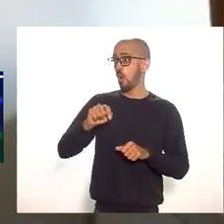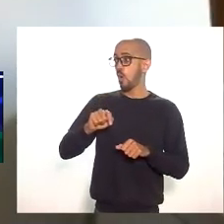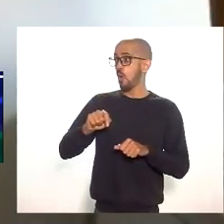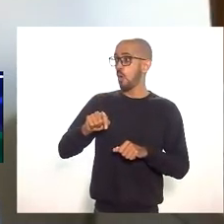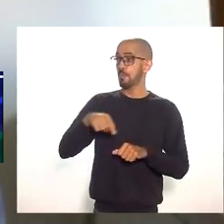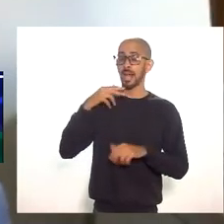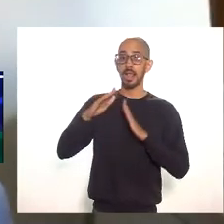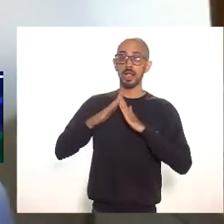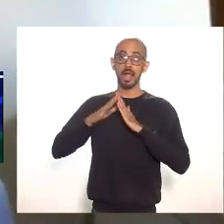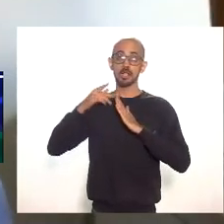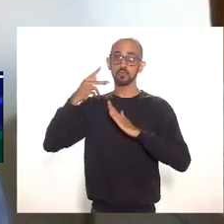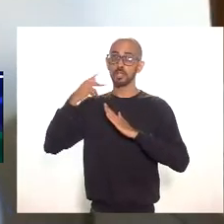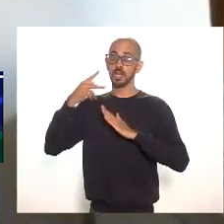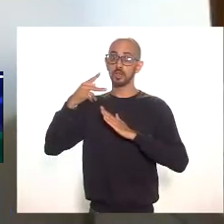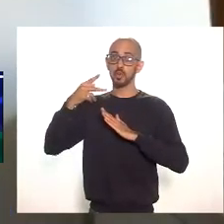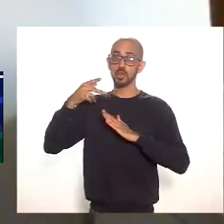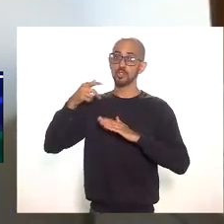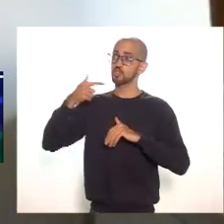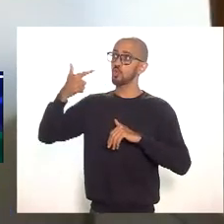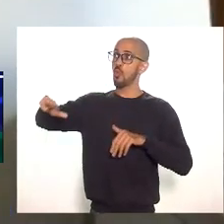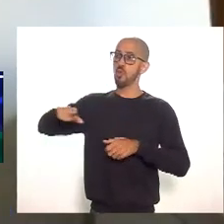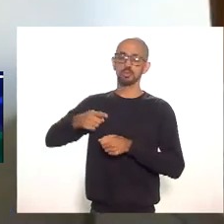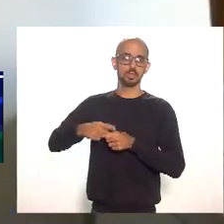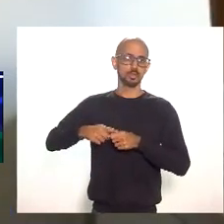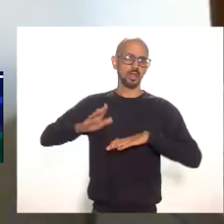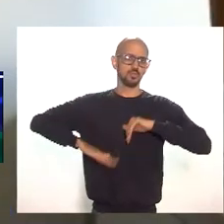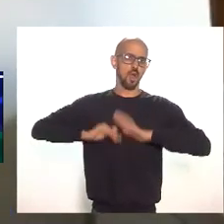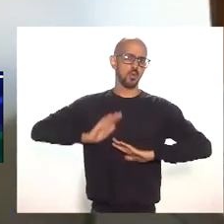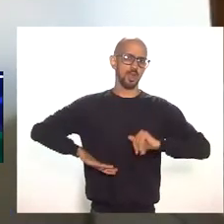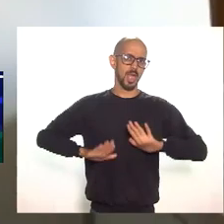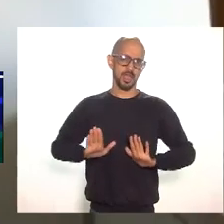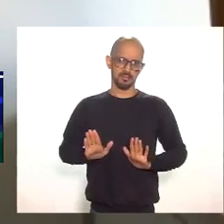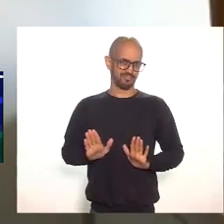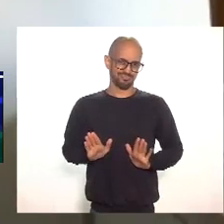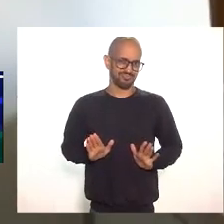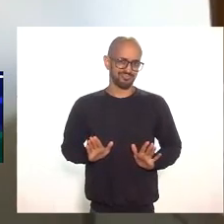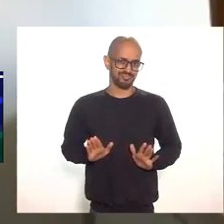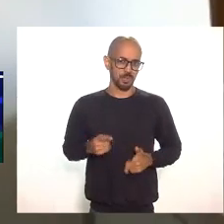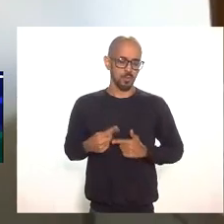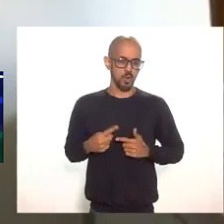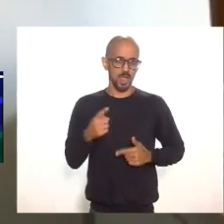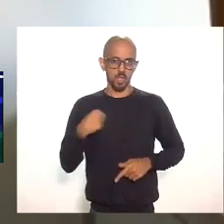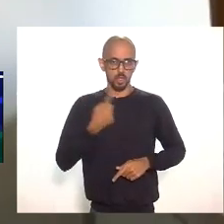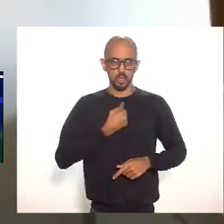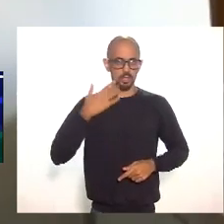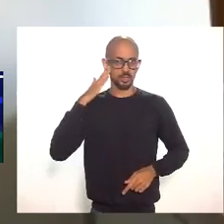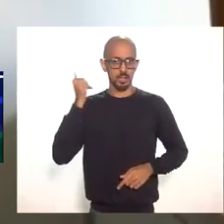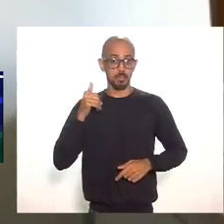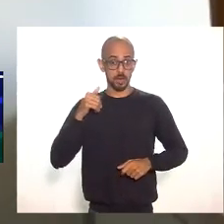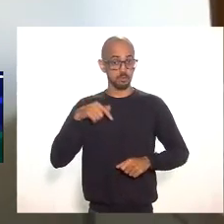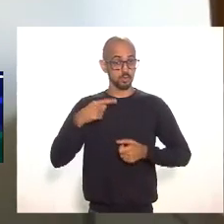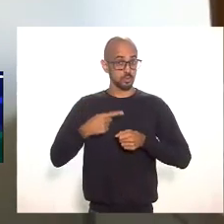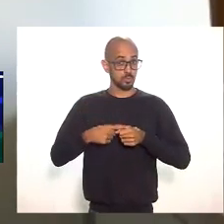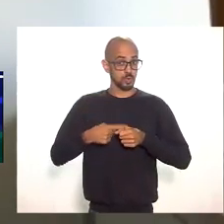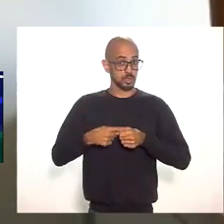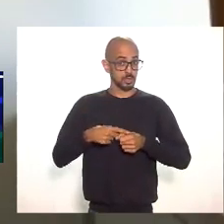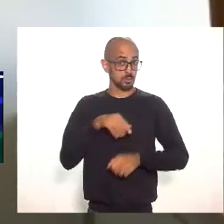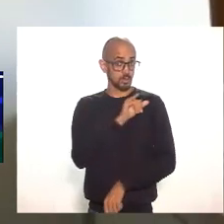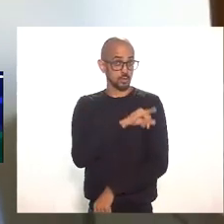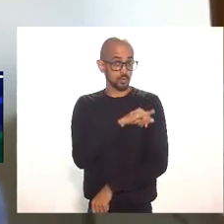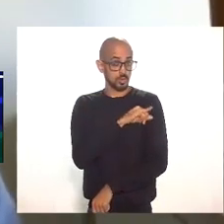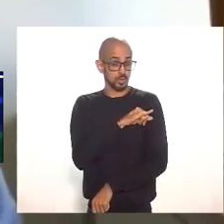ser feito lá. Porque a gente imagina que o município do Rio de Janeiro é o único município do